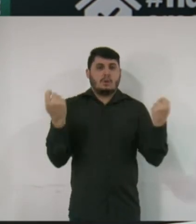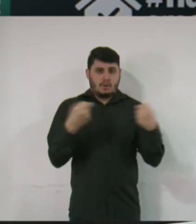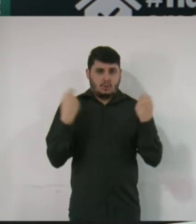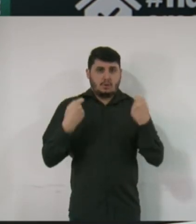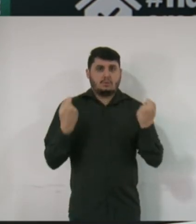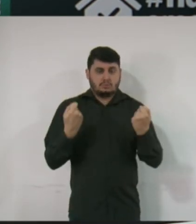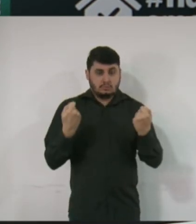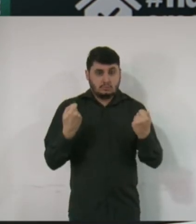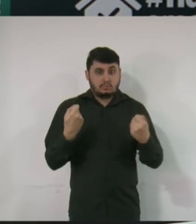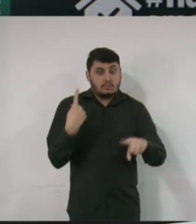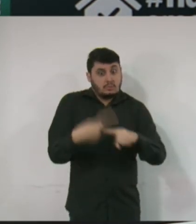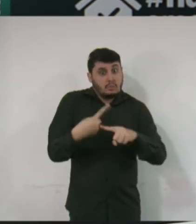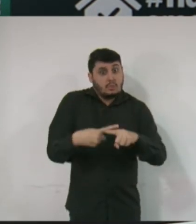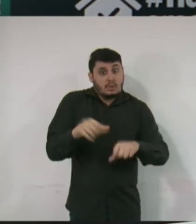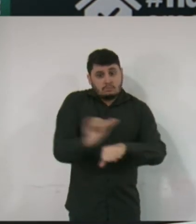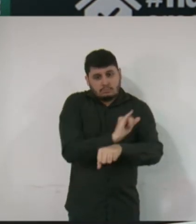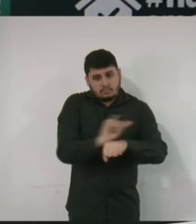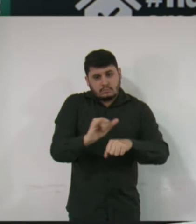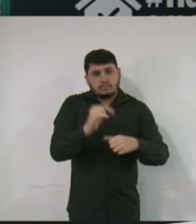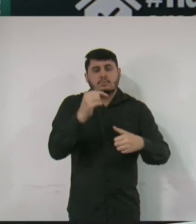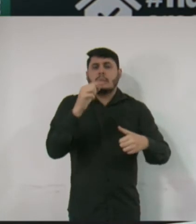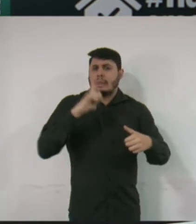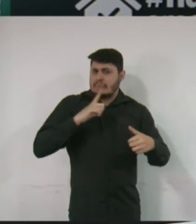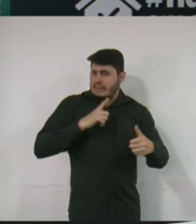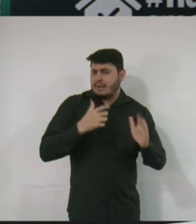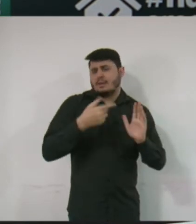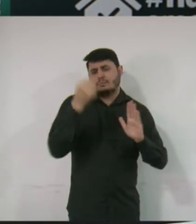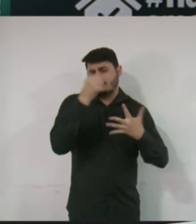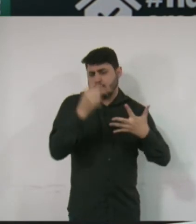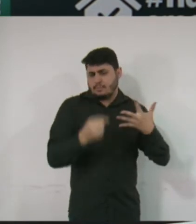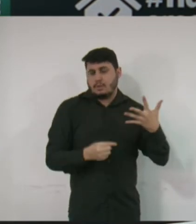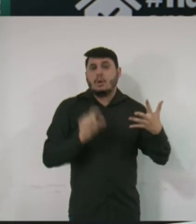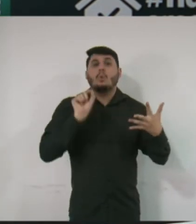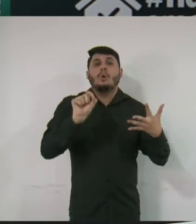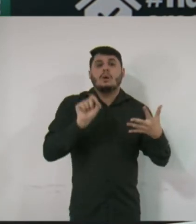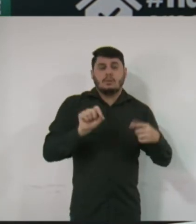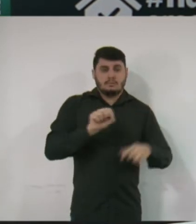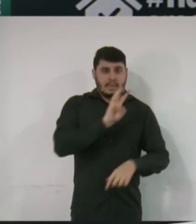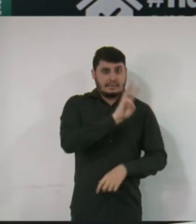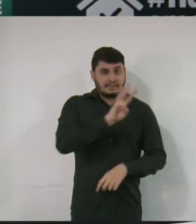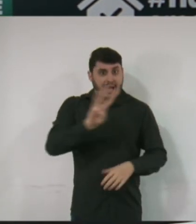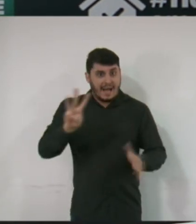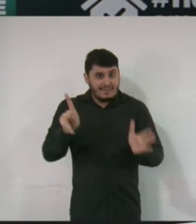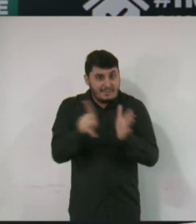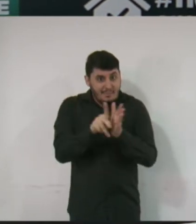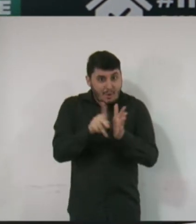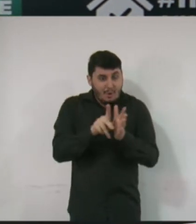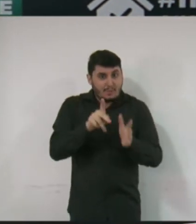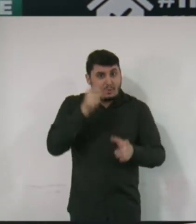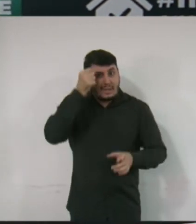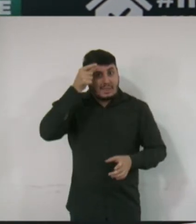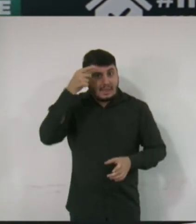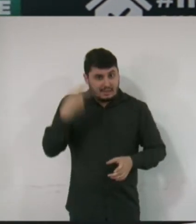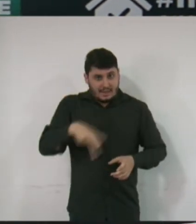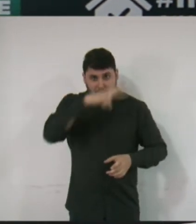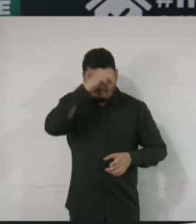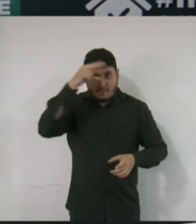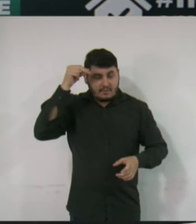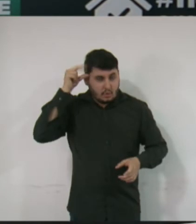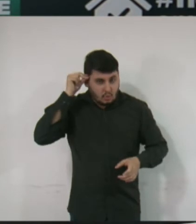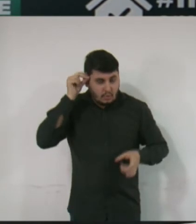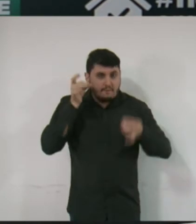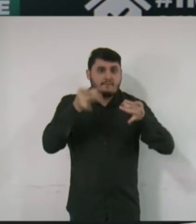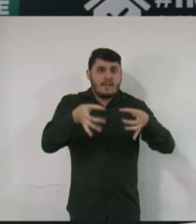As alternativas, elas vão desde o Delivery Sulanca, como eu já falei, na semana passada foram cerca de 3.500 veículos que foram